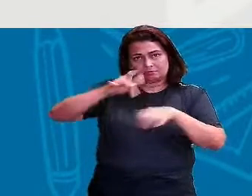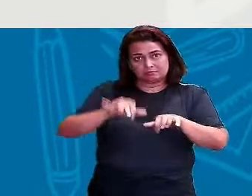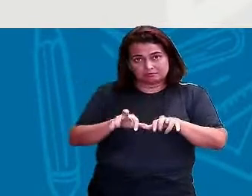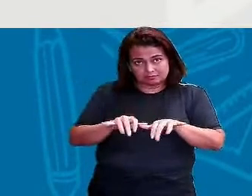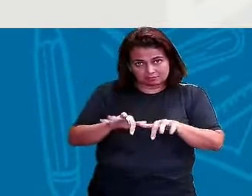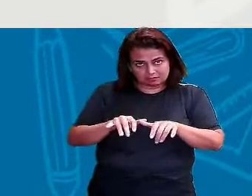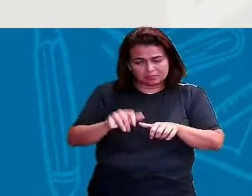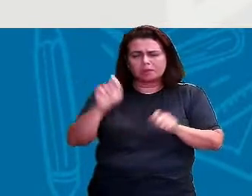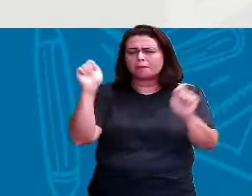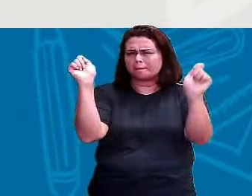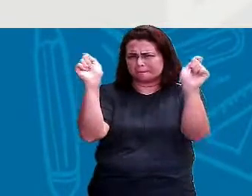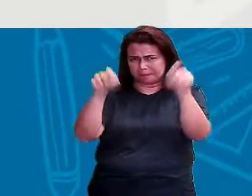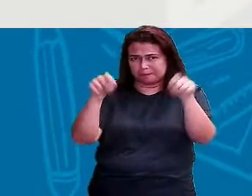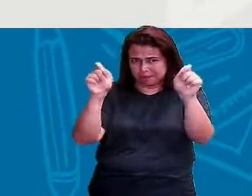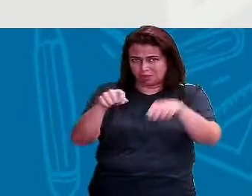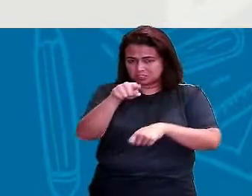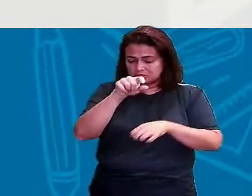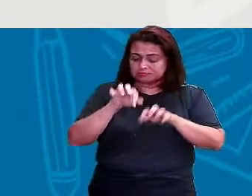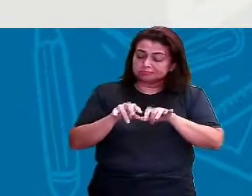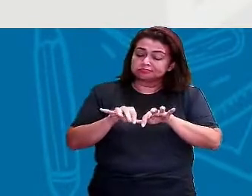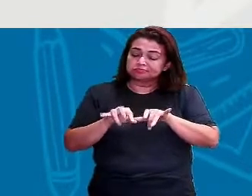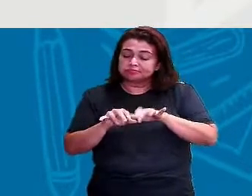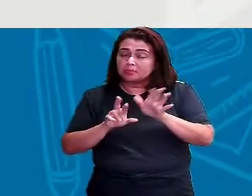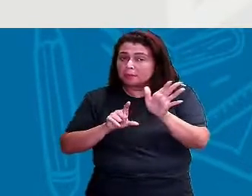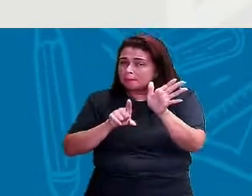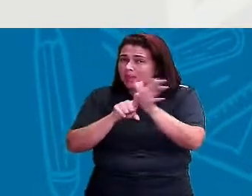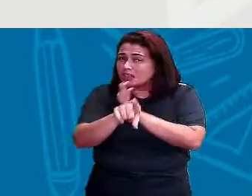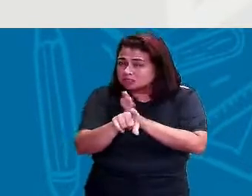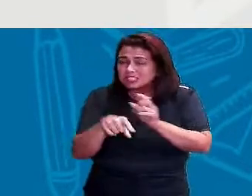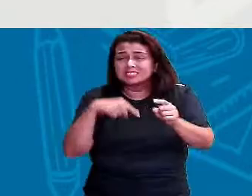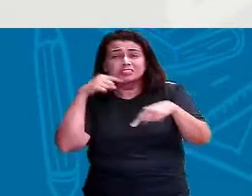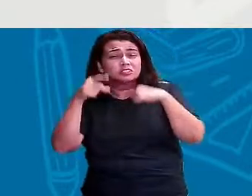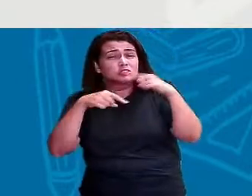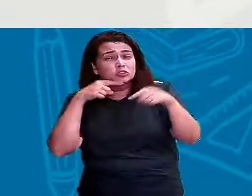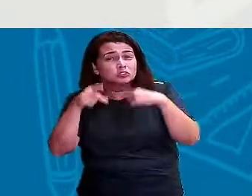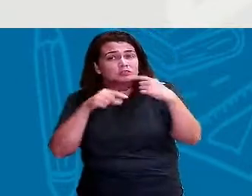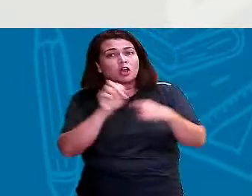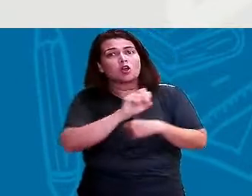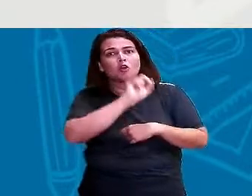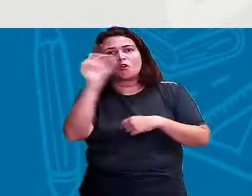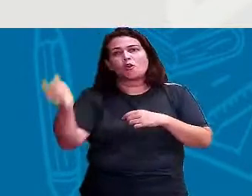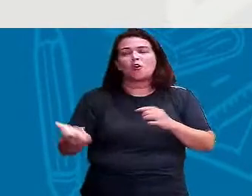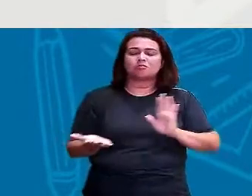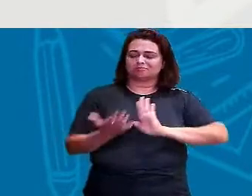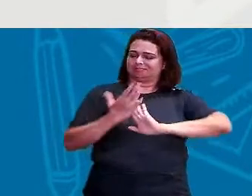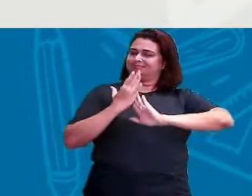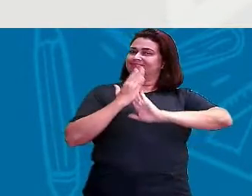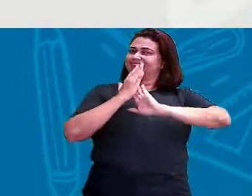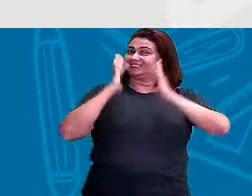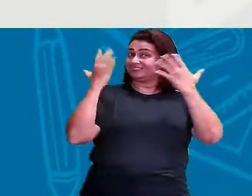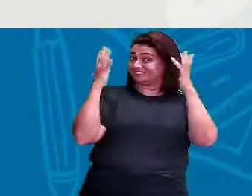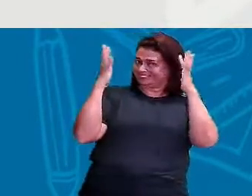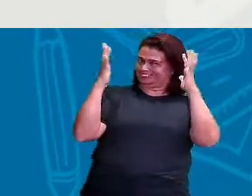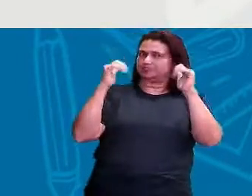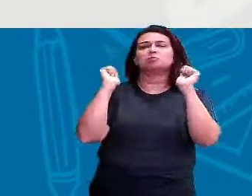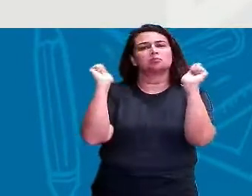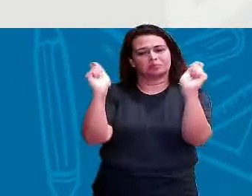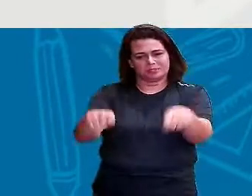aberto. É só você digitar aí e mandar a sua dúvida, tá certo? Ou o seu elogio, tá? Vamos lá